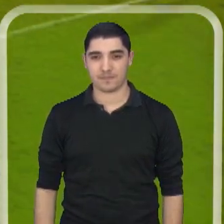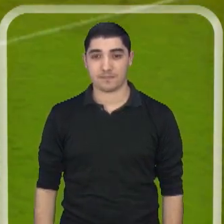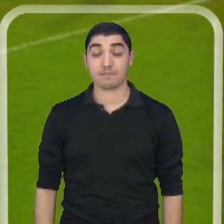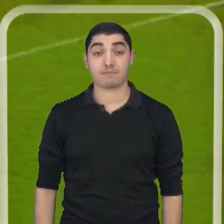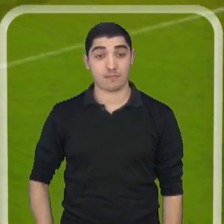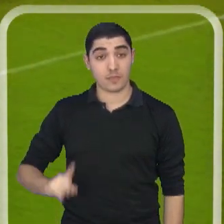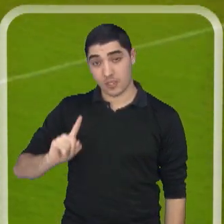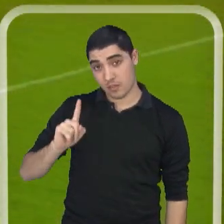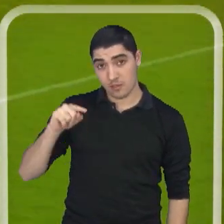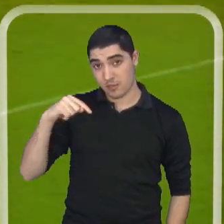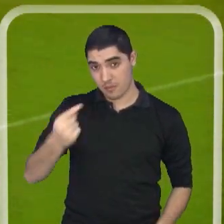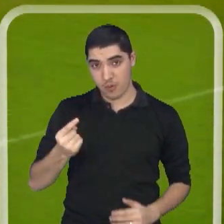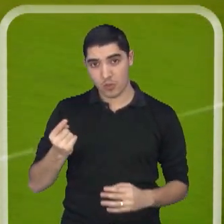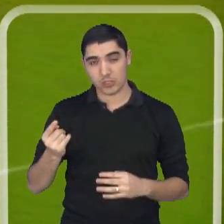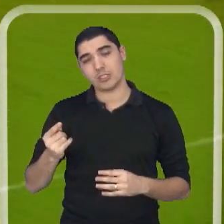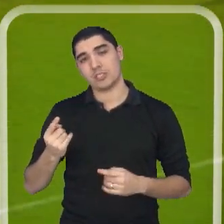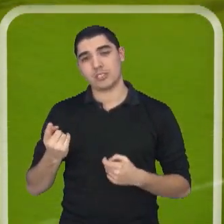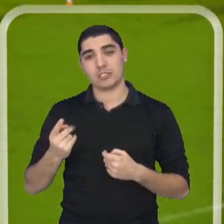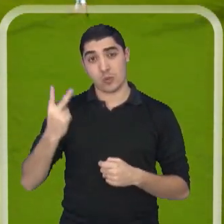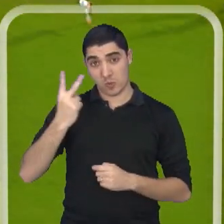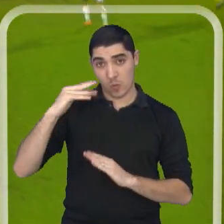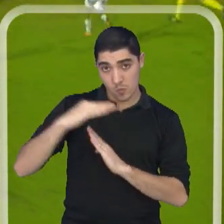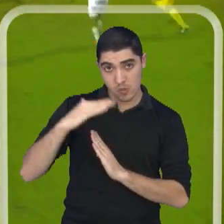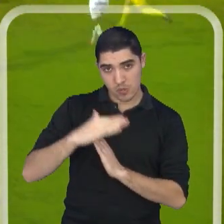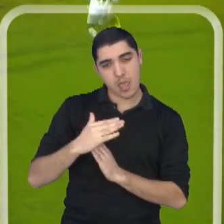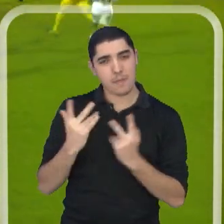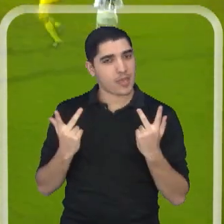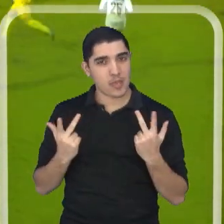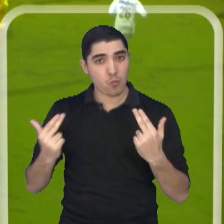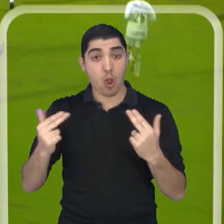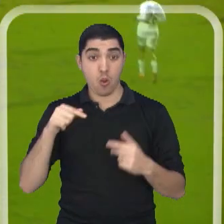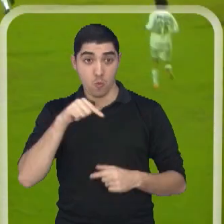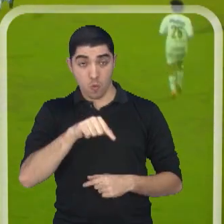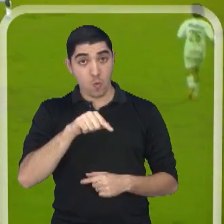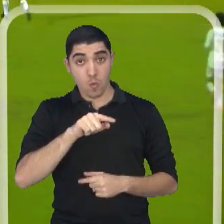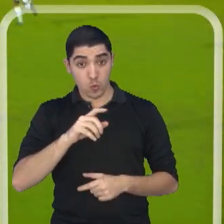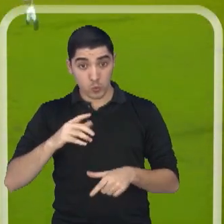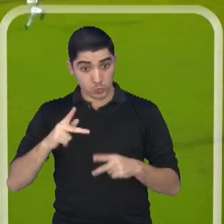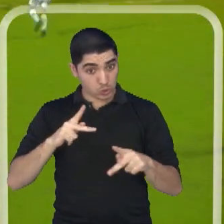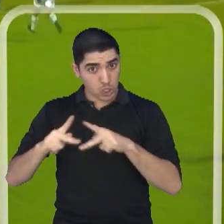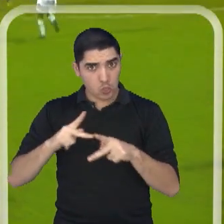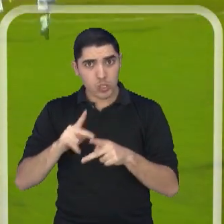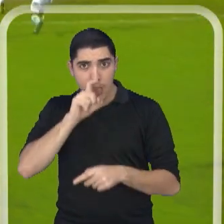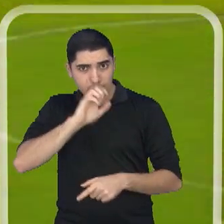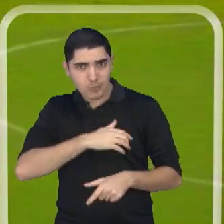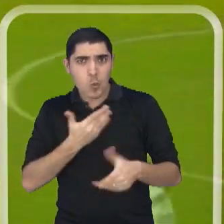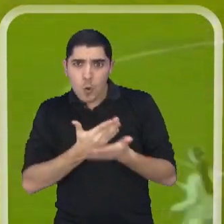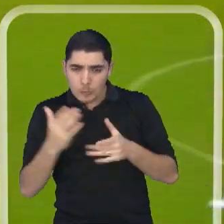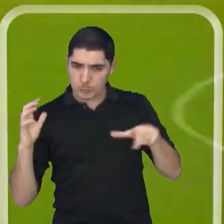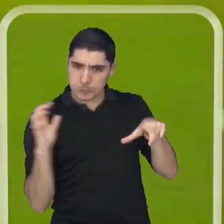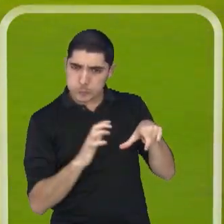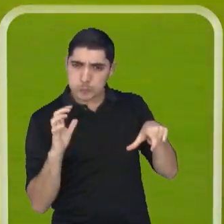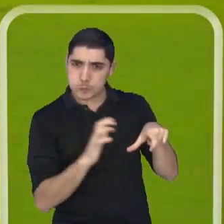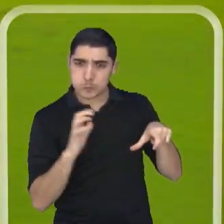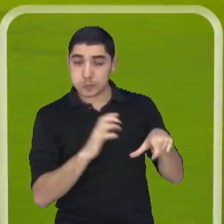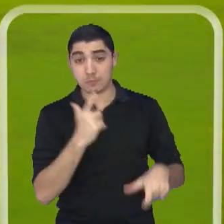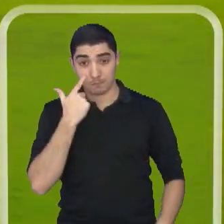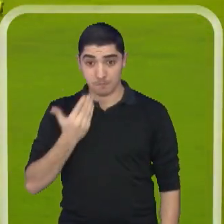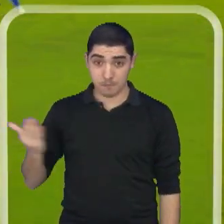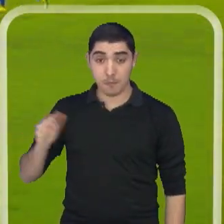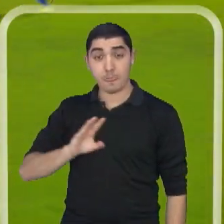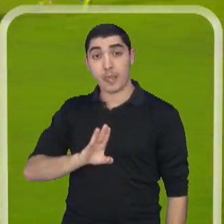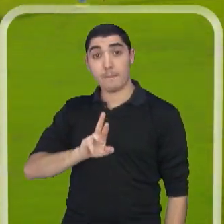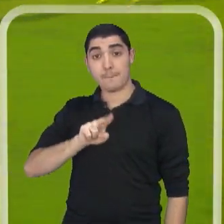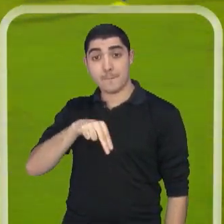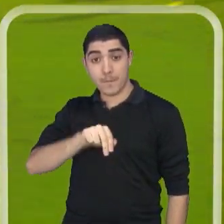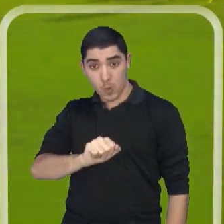Na volta do intervalo, assim como foi na primeira etapa, o São José começou em cima. Bruna Pelé